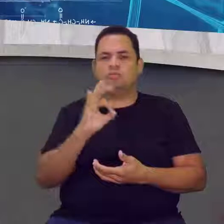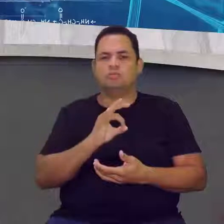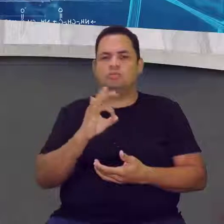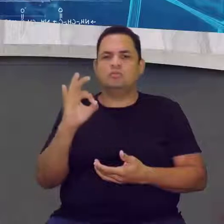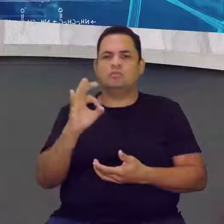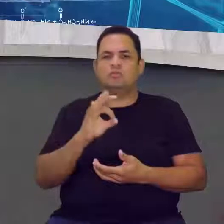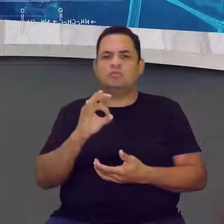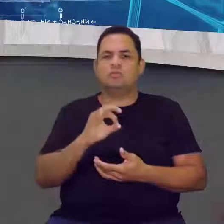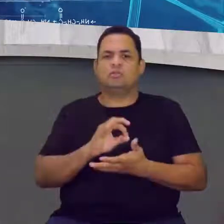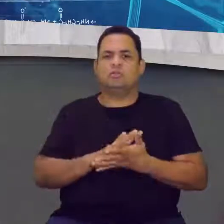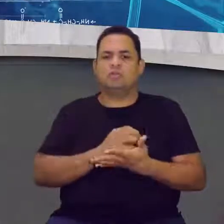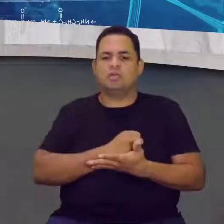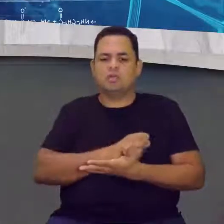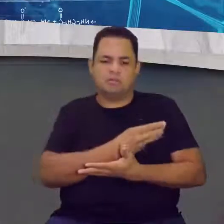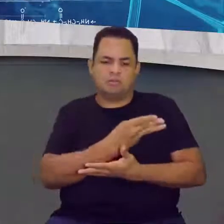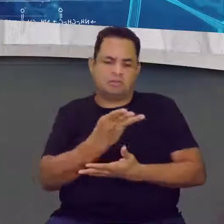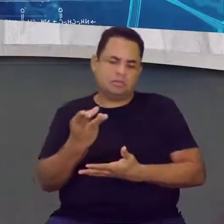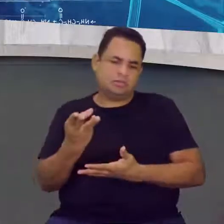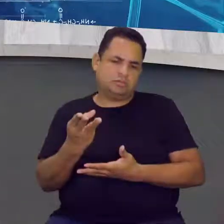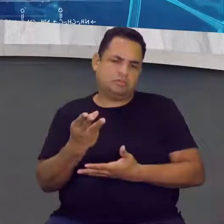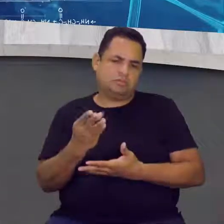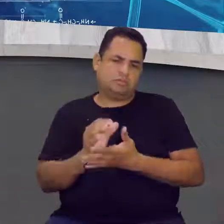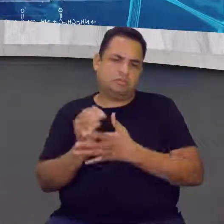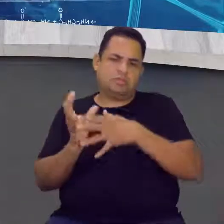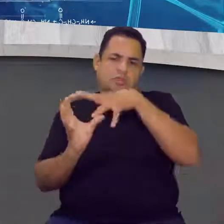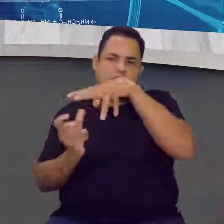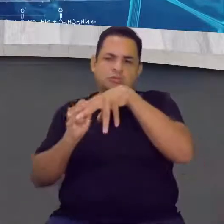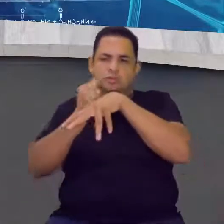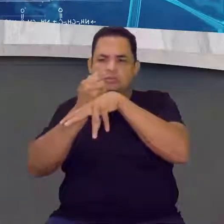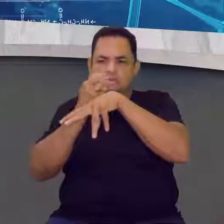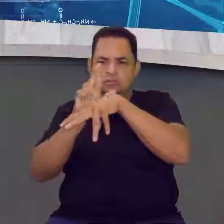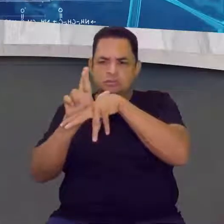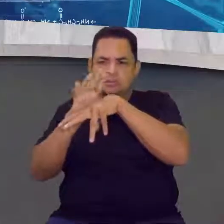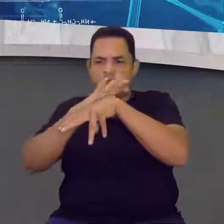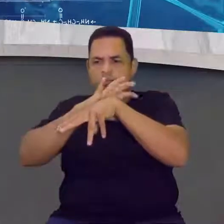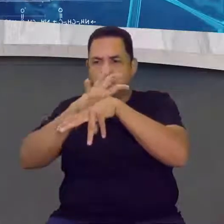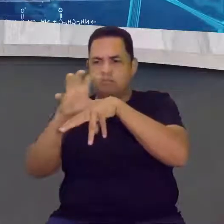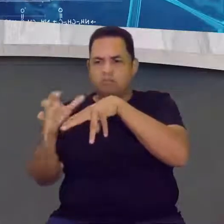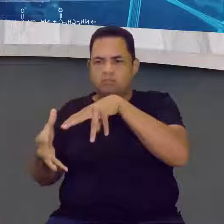1% da concentração dos gases da atmosfera. Vocês acreditam nisso?